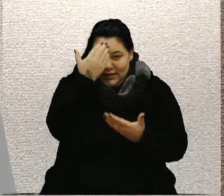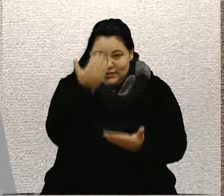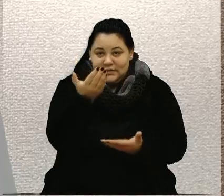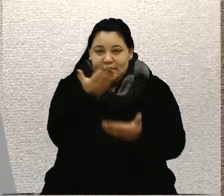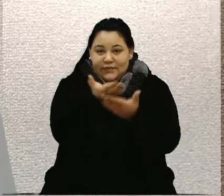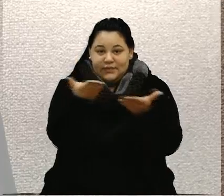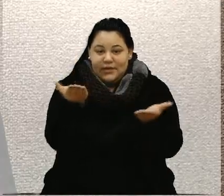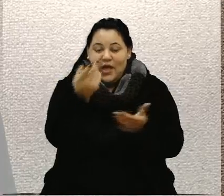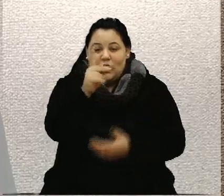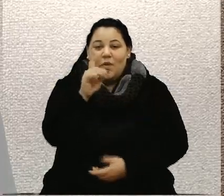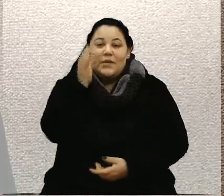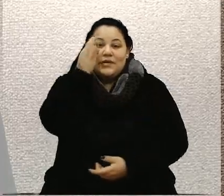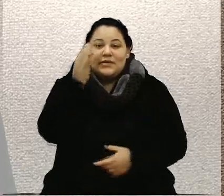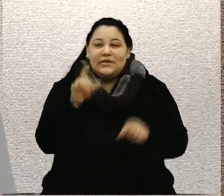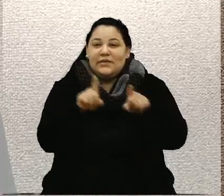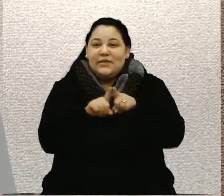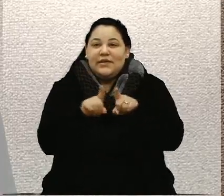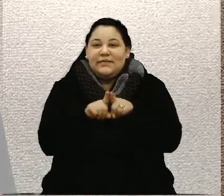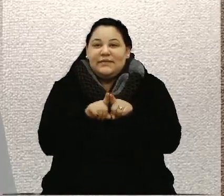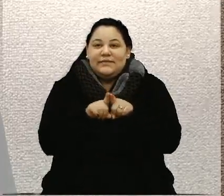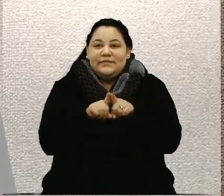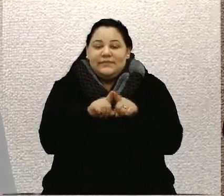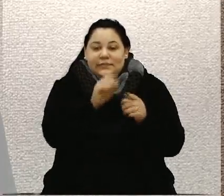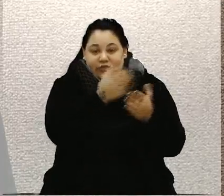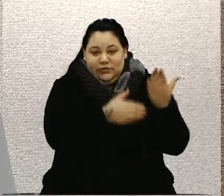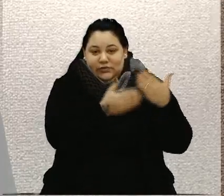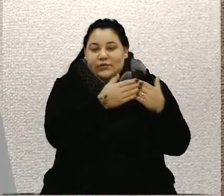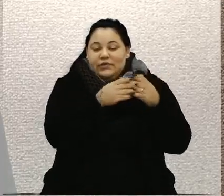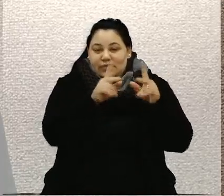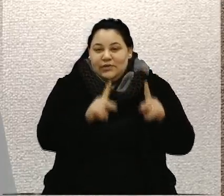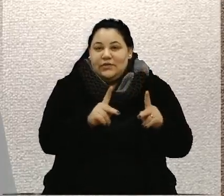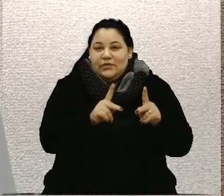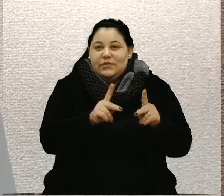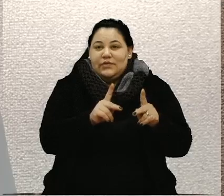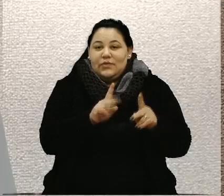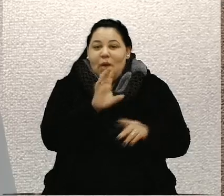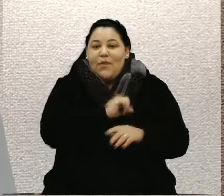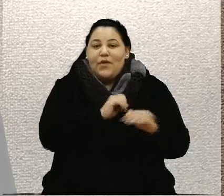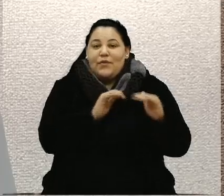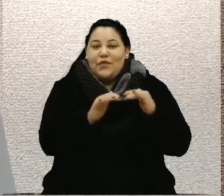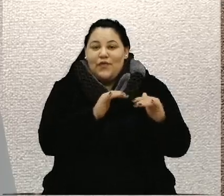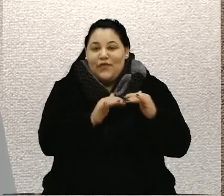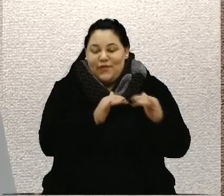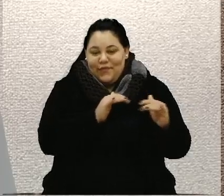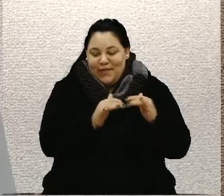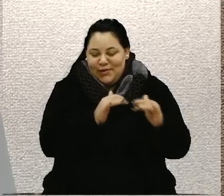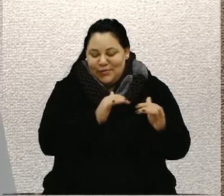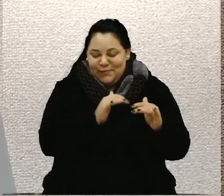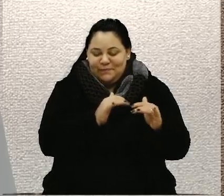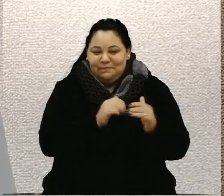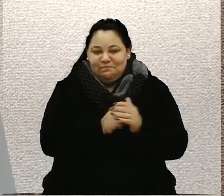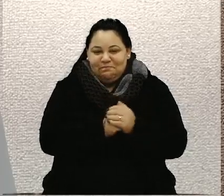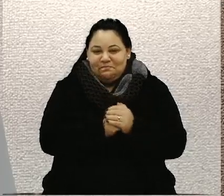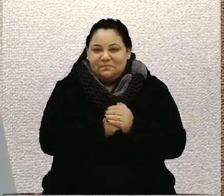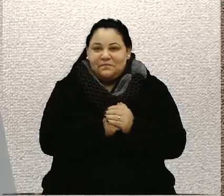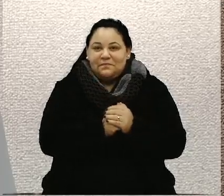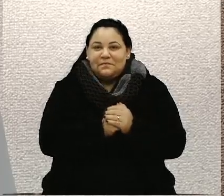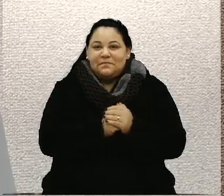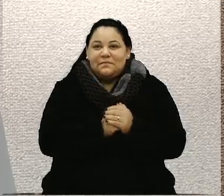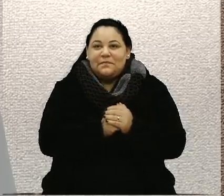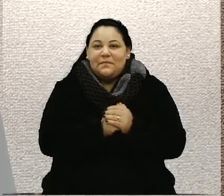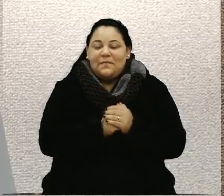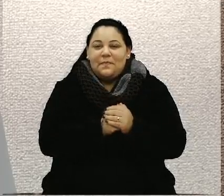a sua presença e também a de todos Peço a palavra, da Associação Amor em Movimento, né?